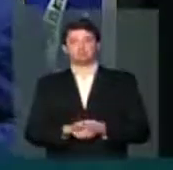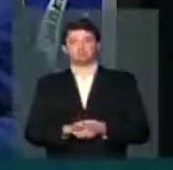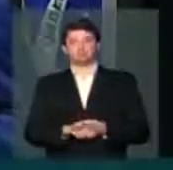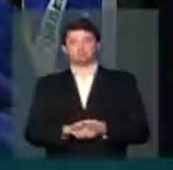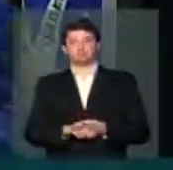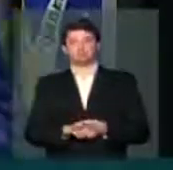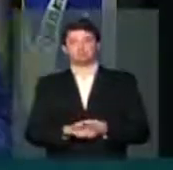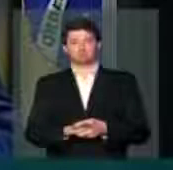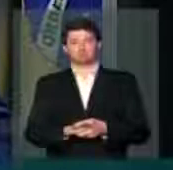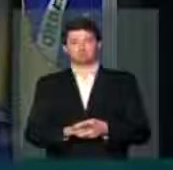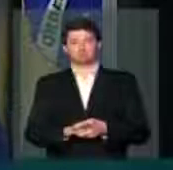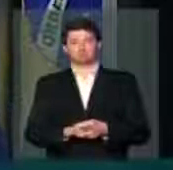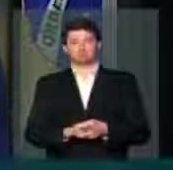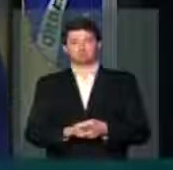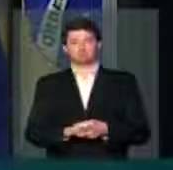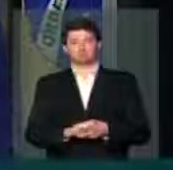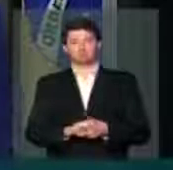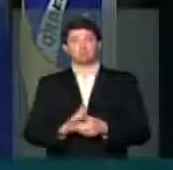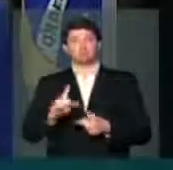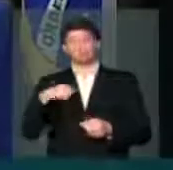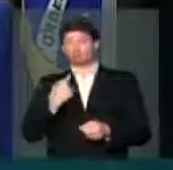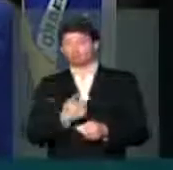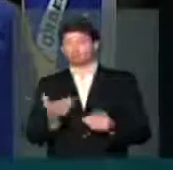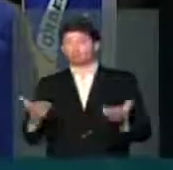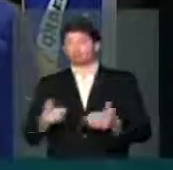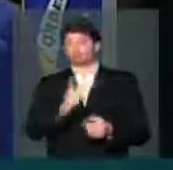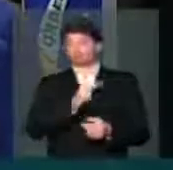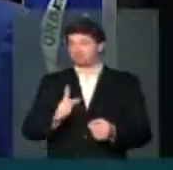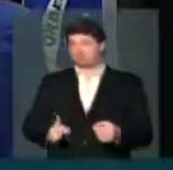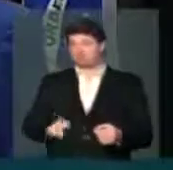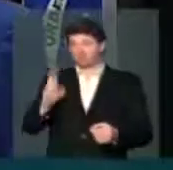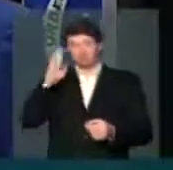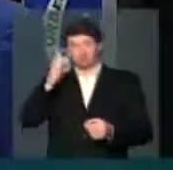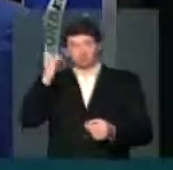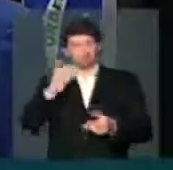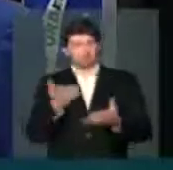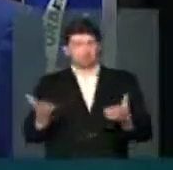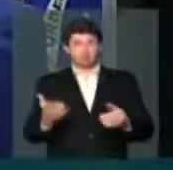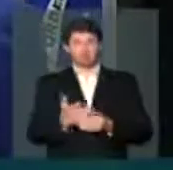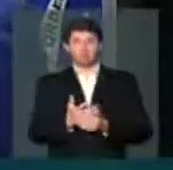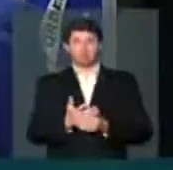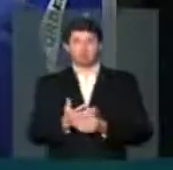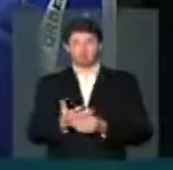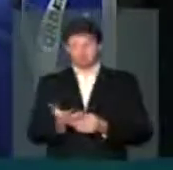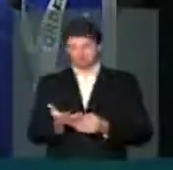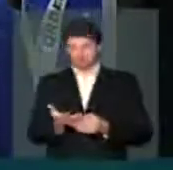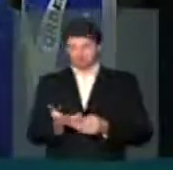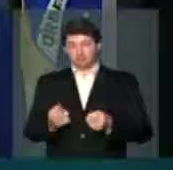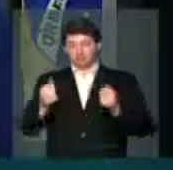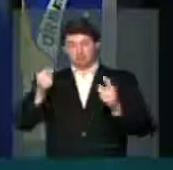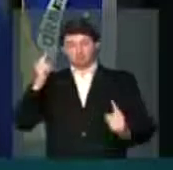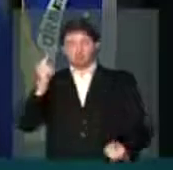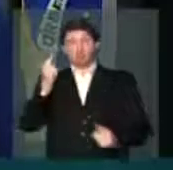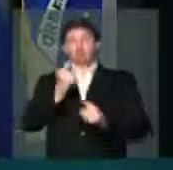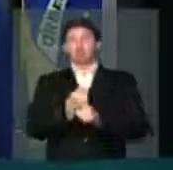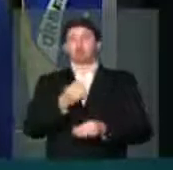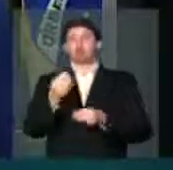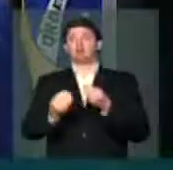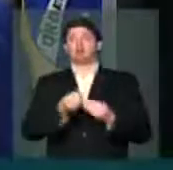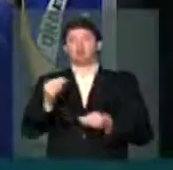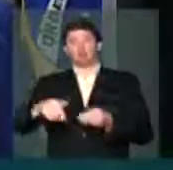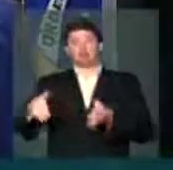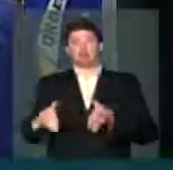para que nós possamos, senhor presidente, senhoras e senhores deputados, encontrar um caminho